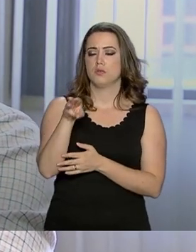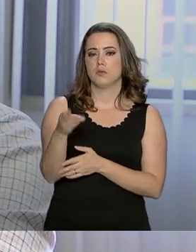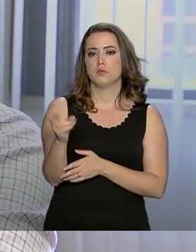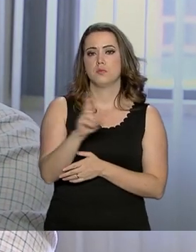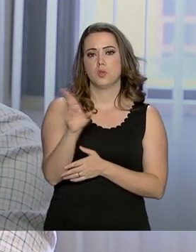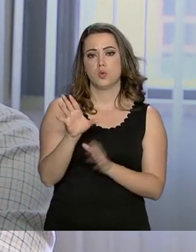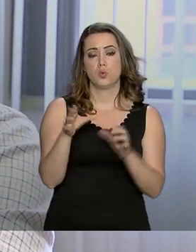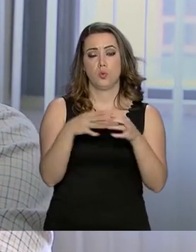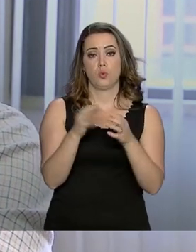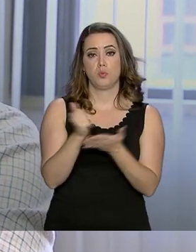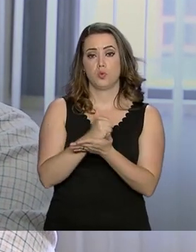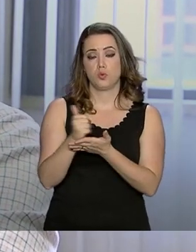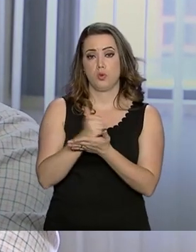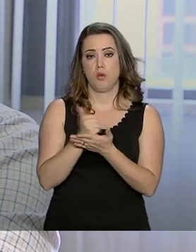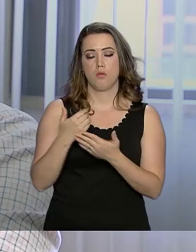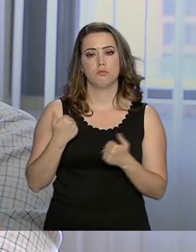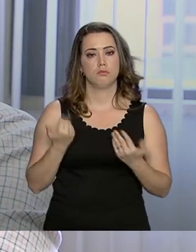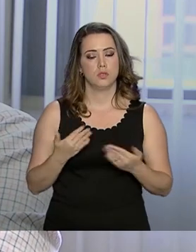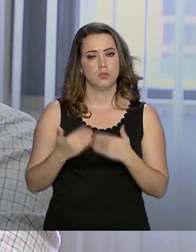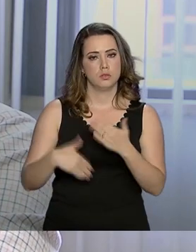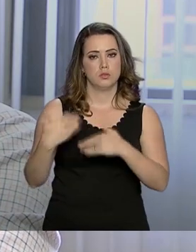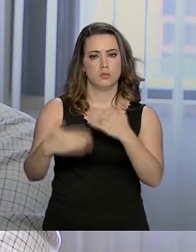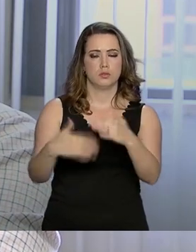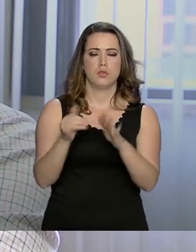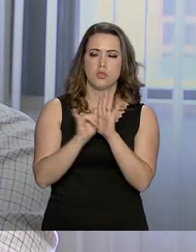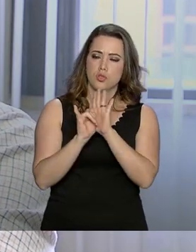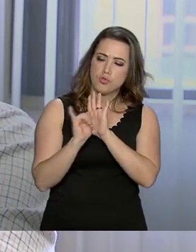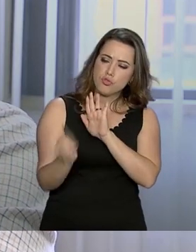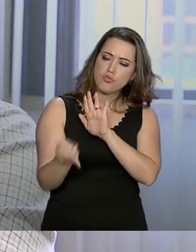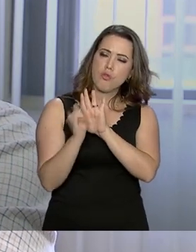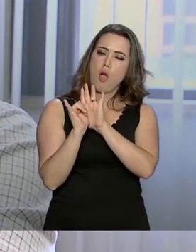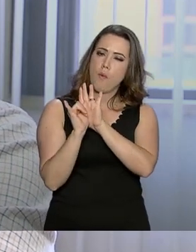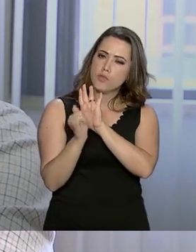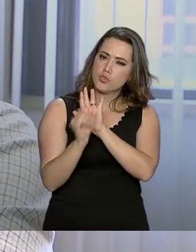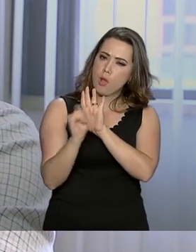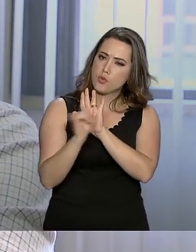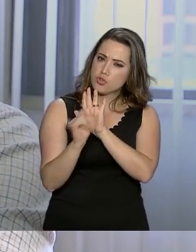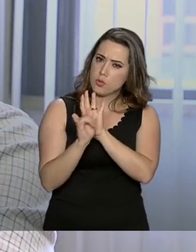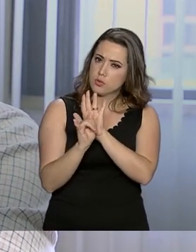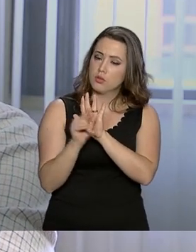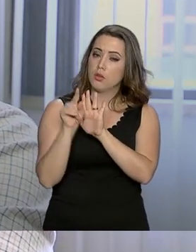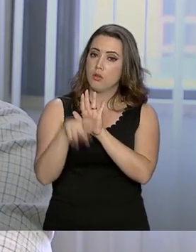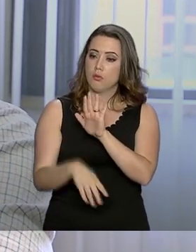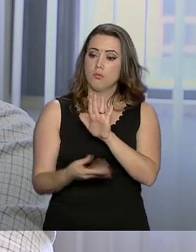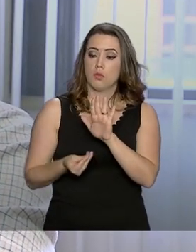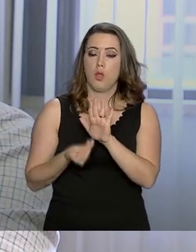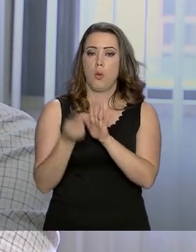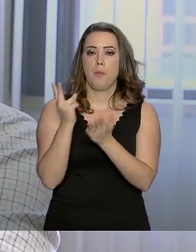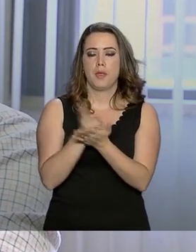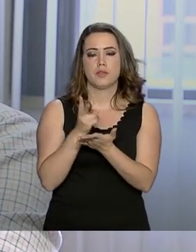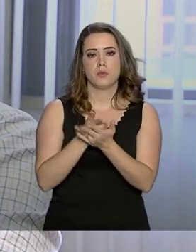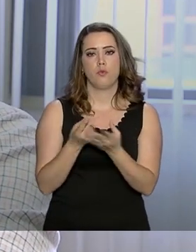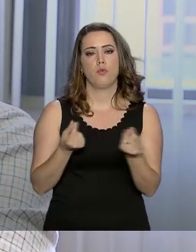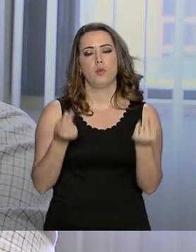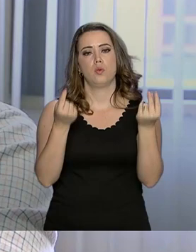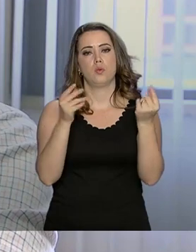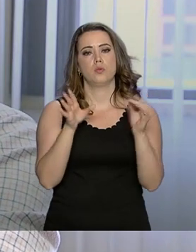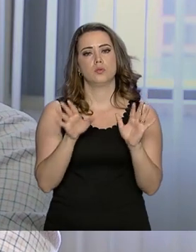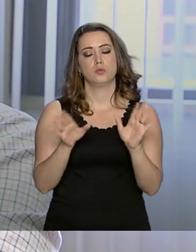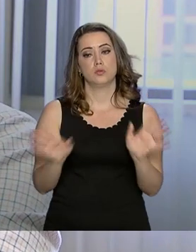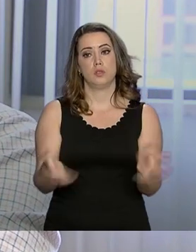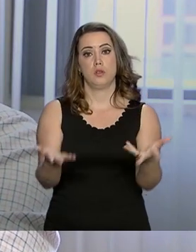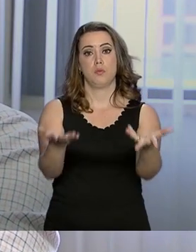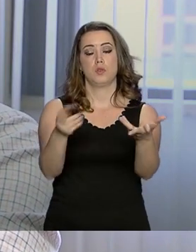milhões nesse setor desde então a gente vem lançando editais que aportam esse mesmo valor na produção